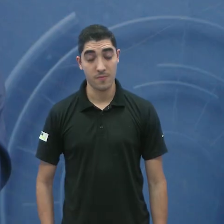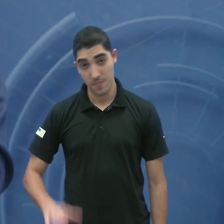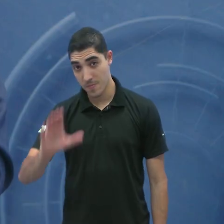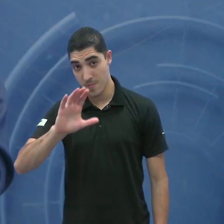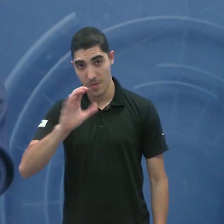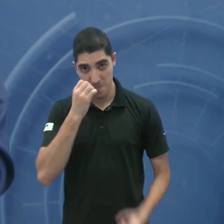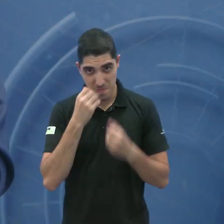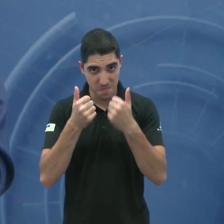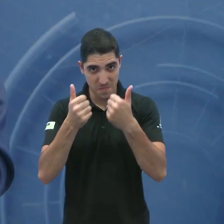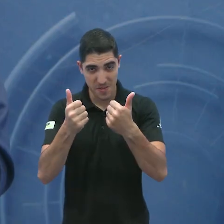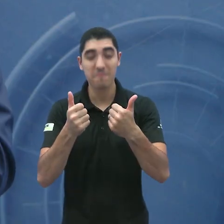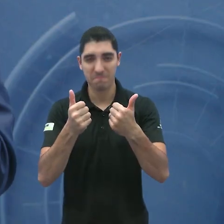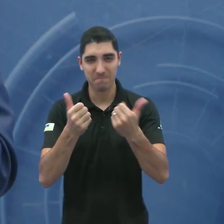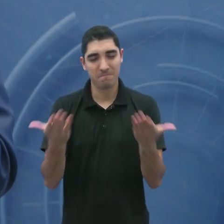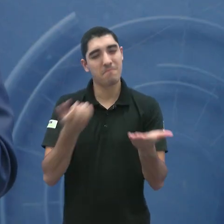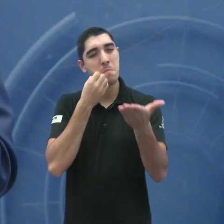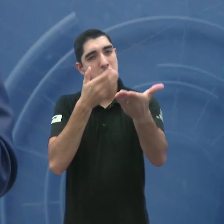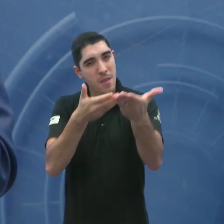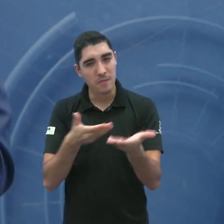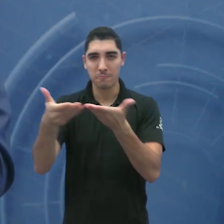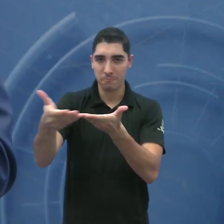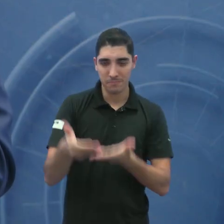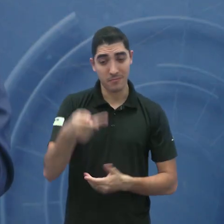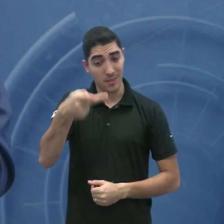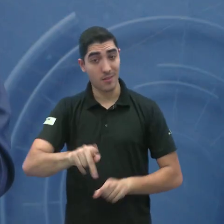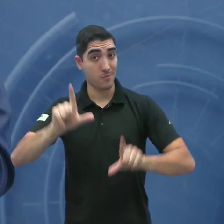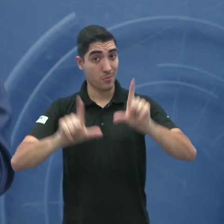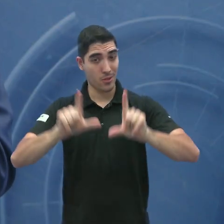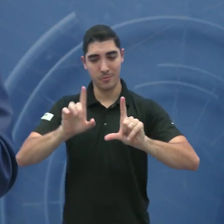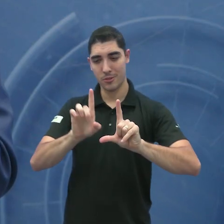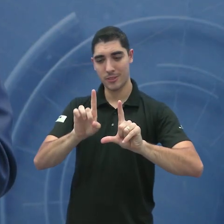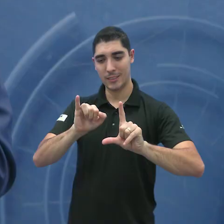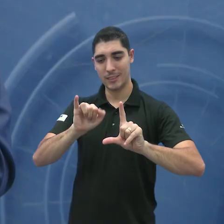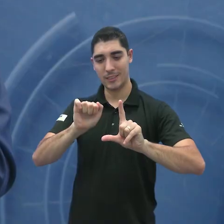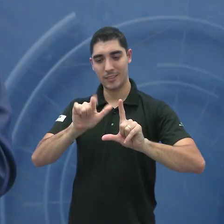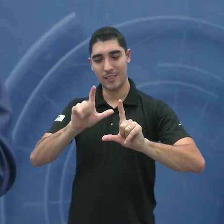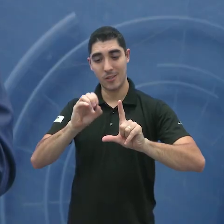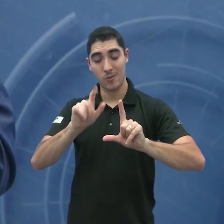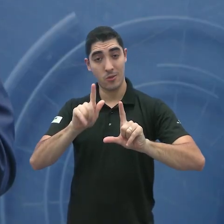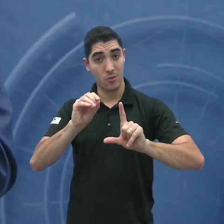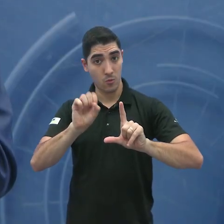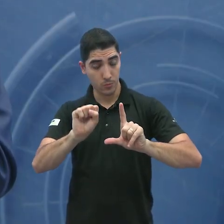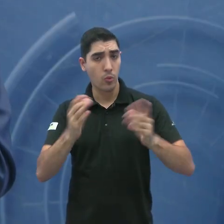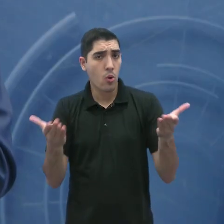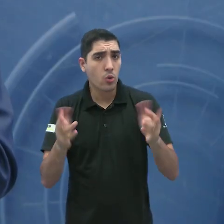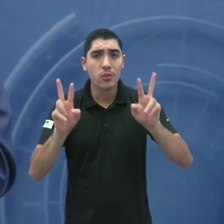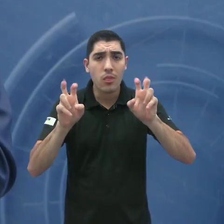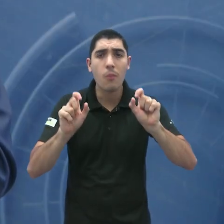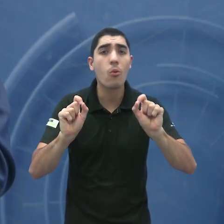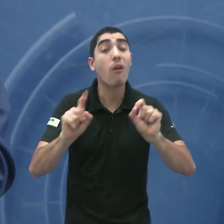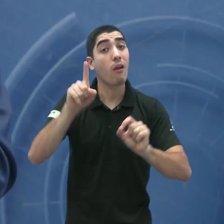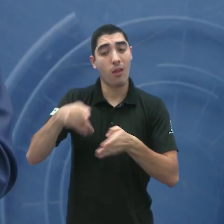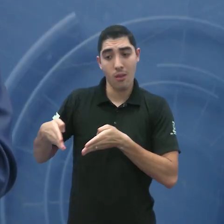Olá pessoal, tudo bem? Seja muito bem-vindo ao Diálogos da Cidade. Hoje o nosso tema é ferrovias e